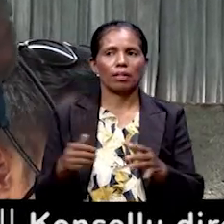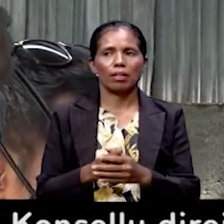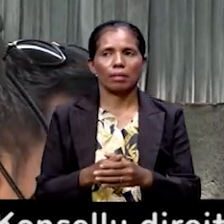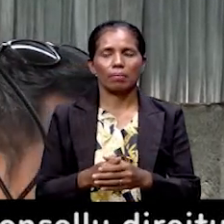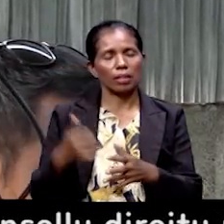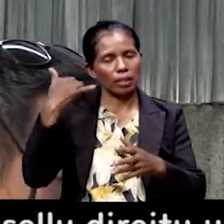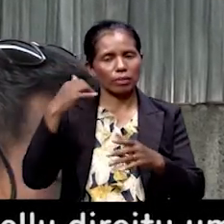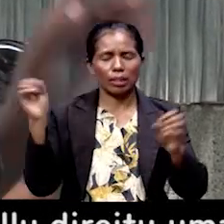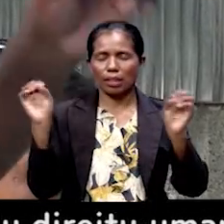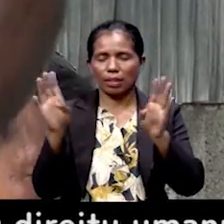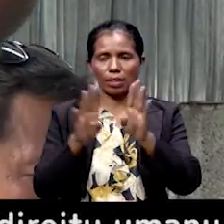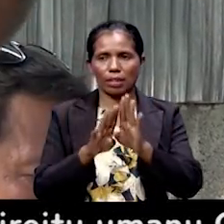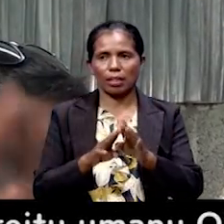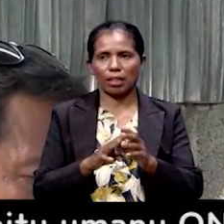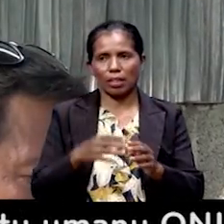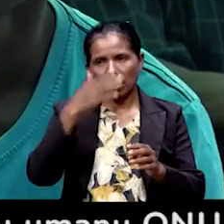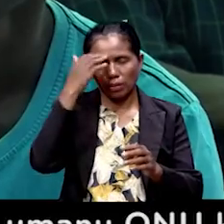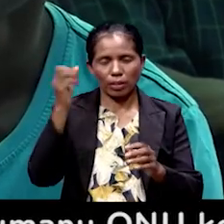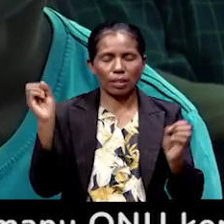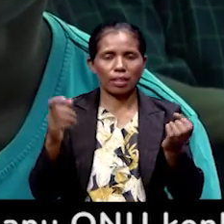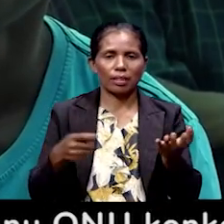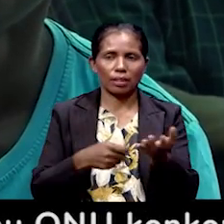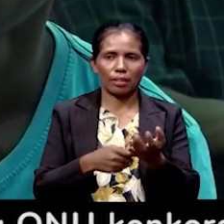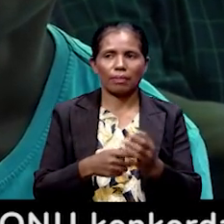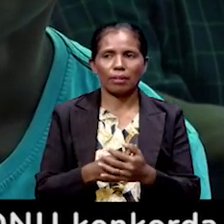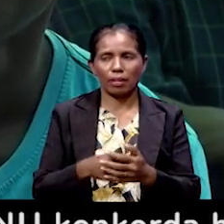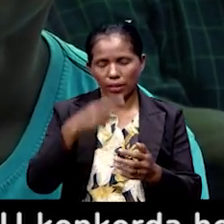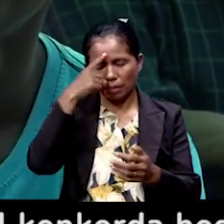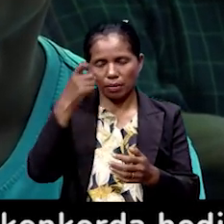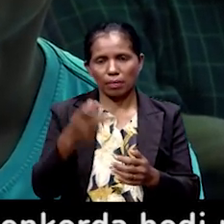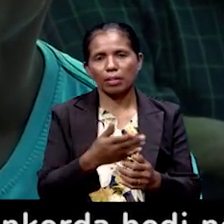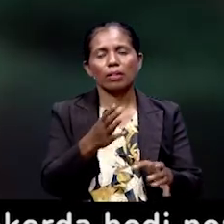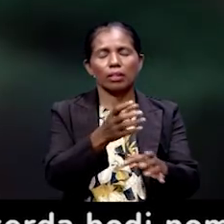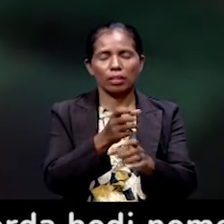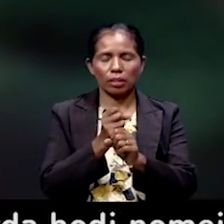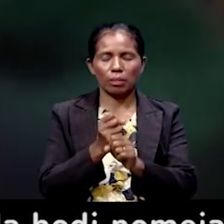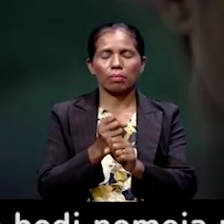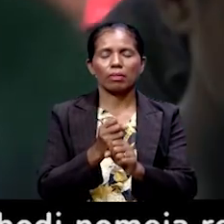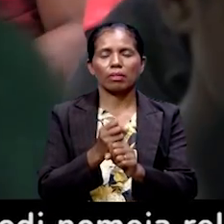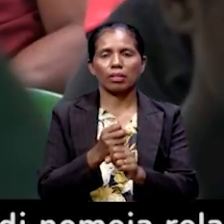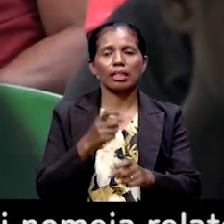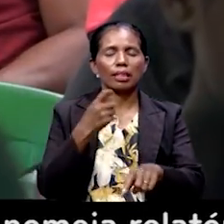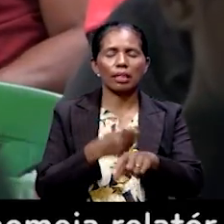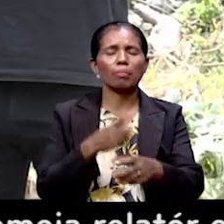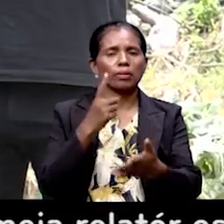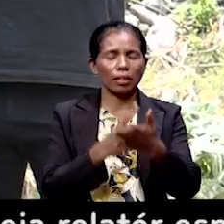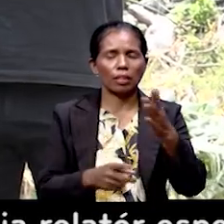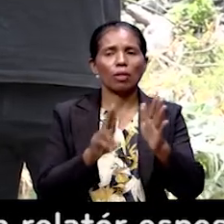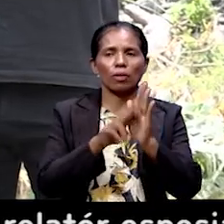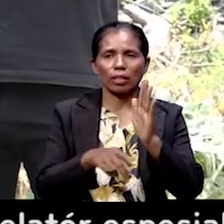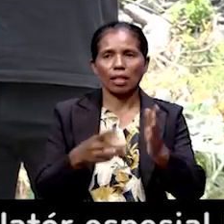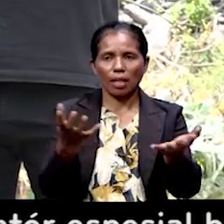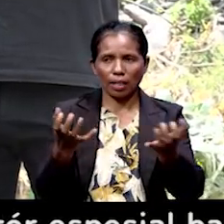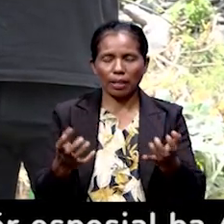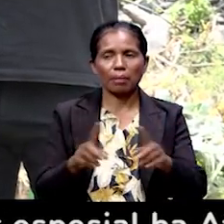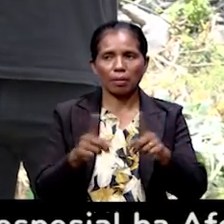taka ihora sa asbes kata halu ade tabla sas ne mak mate kare Tapa sa at sibu bay nakar ni ya sa tempo de ya sa oras ni nakarak mai ora mata